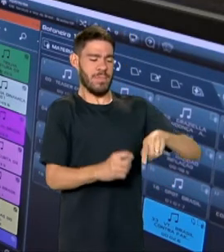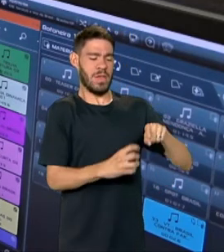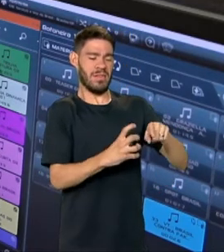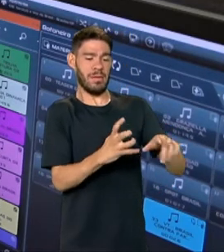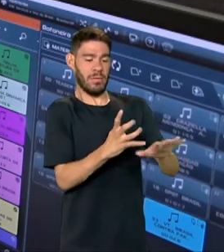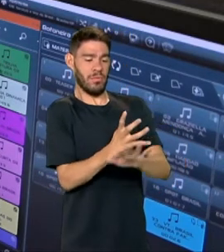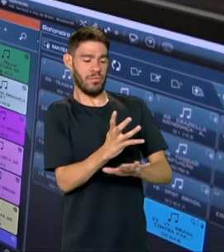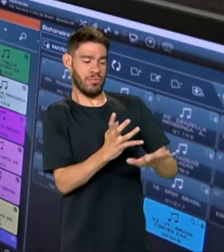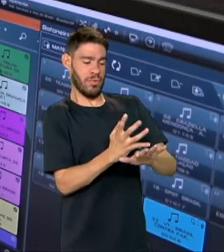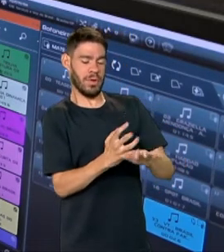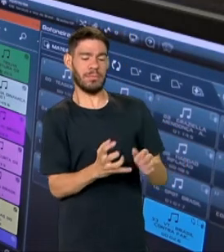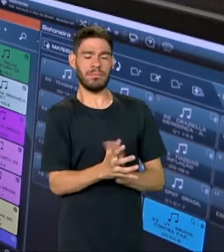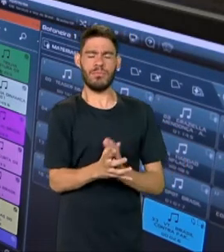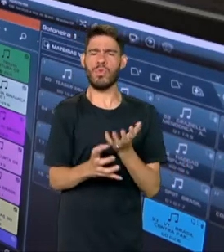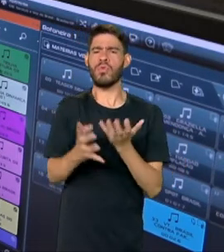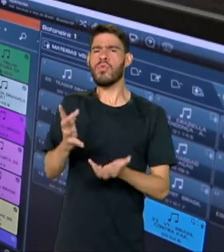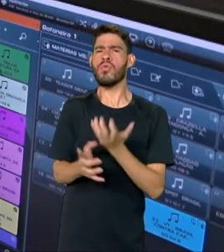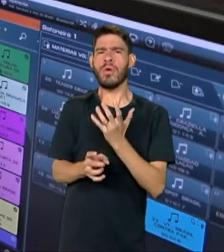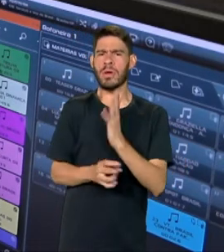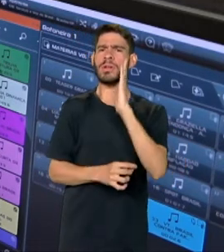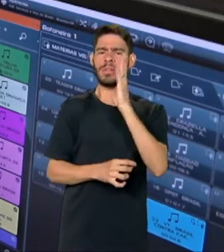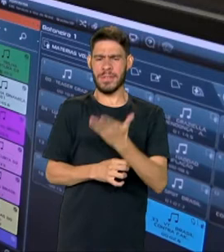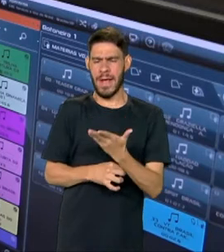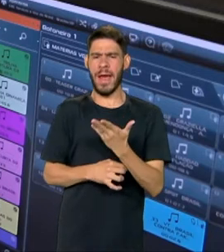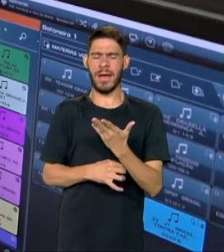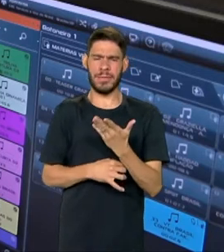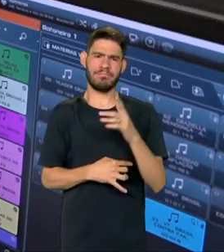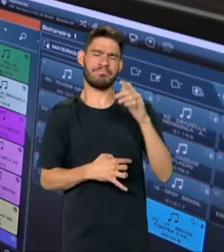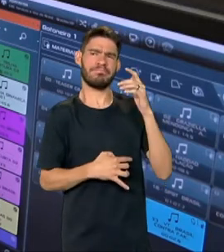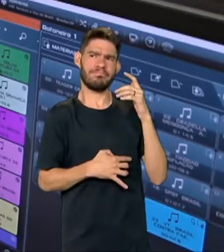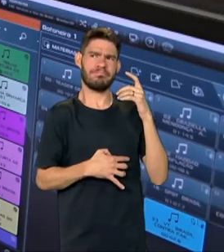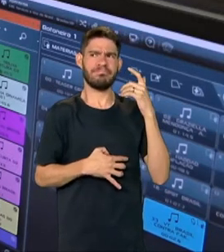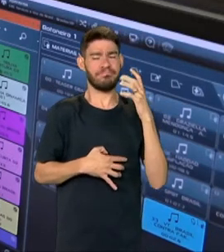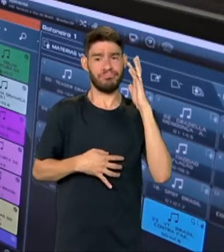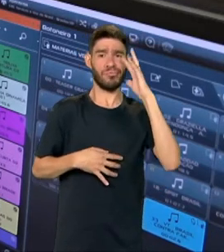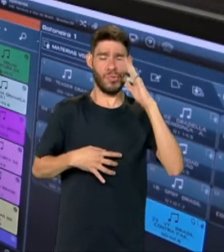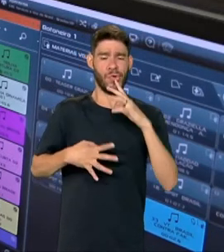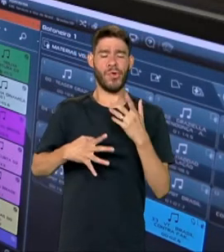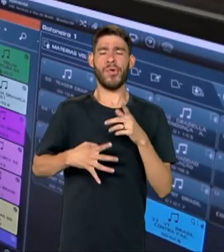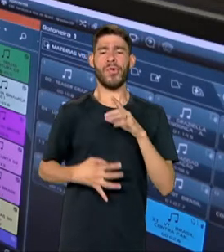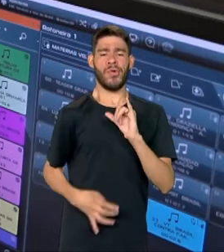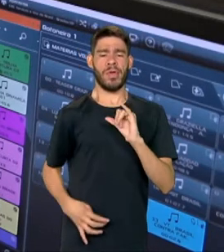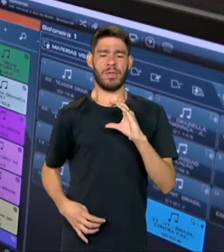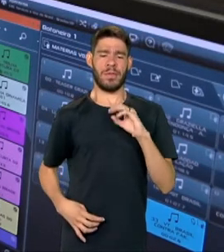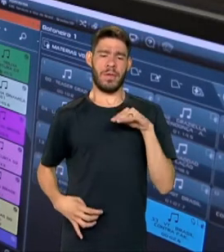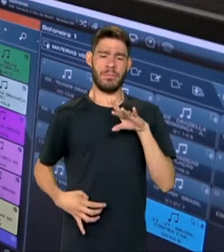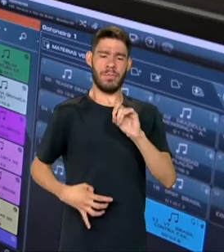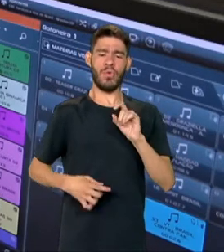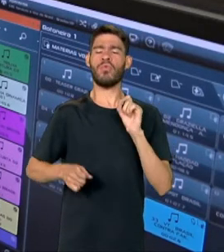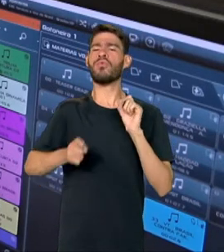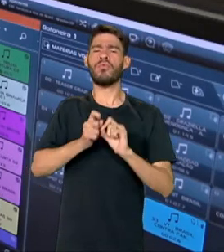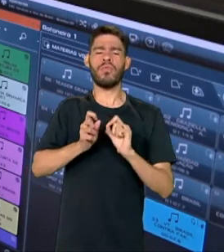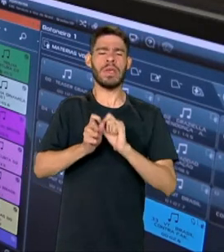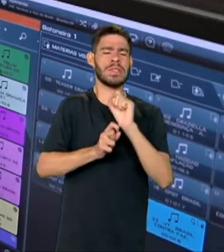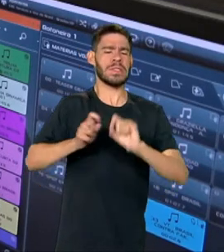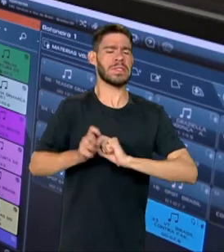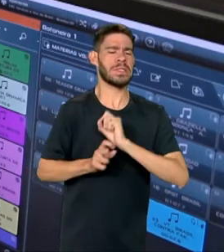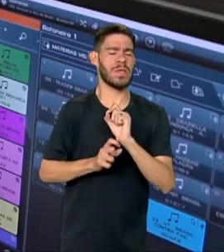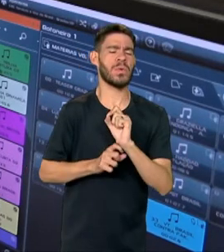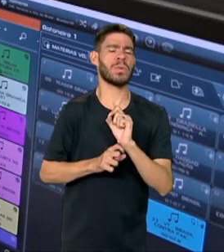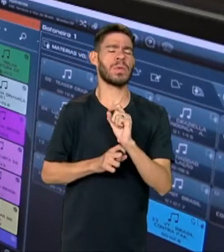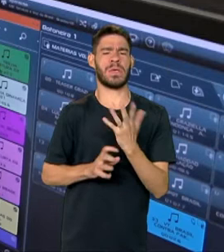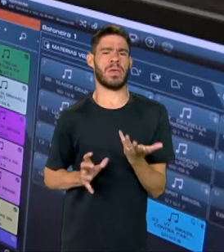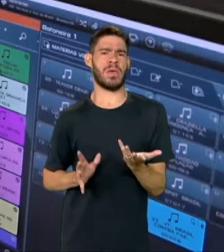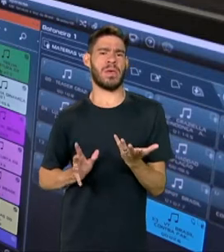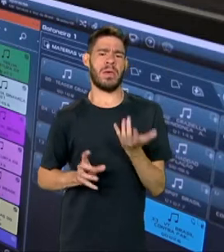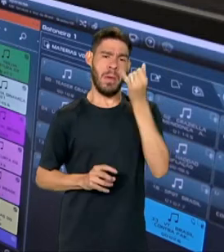no Pantanal. Essas queimadas já estavam previstas pelo governo, né? E o que o ICMBio fez ou está fazendo também